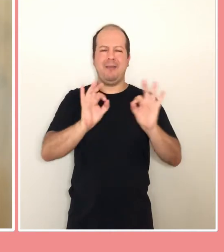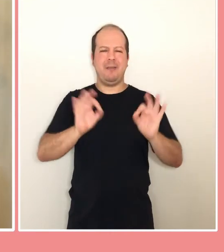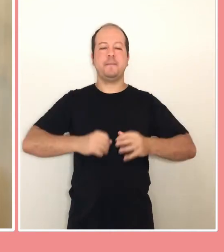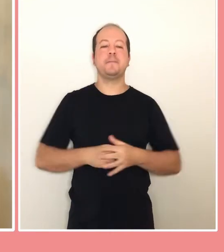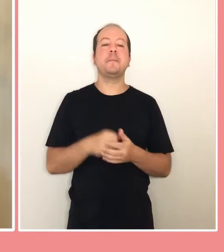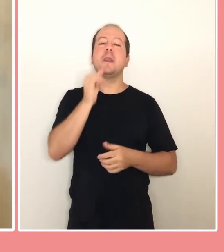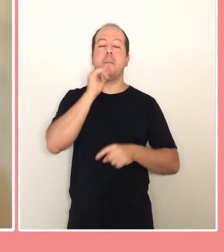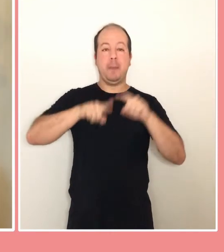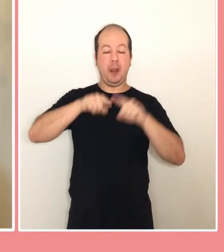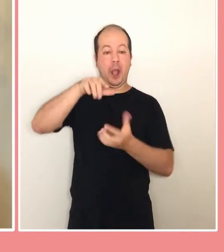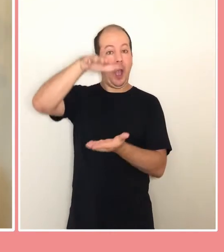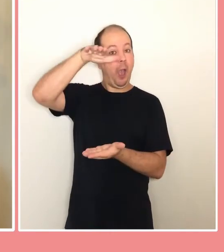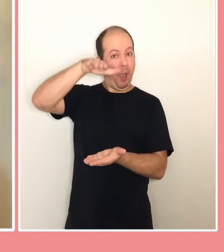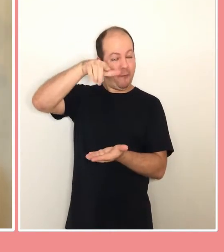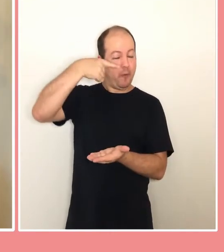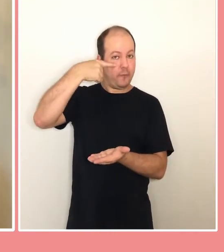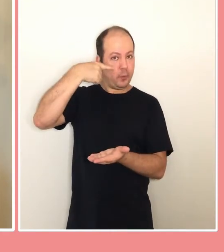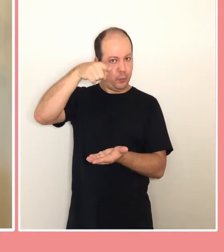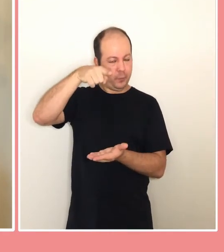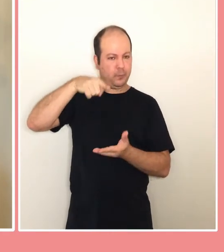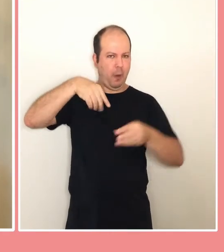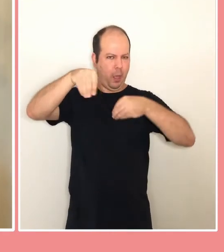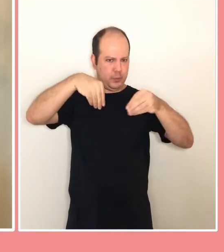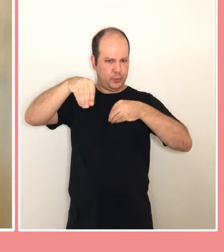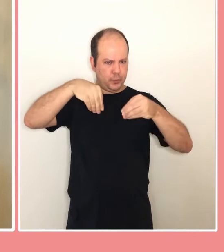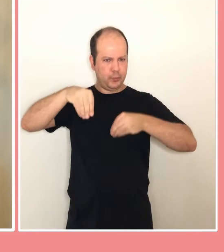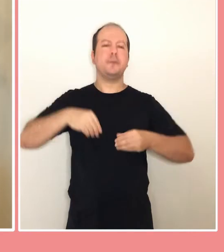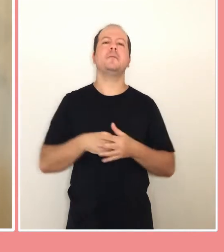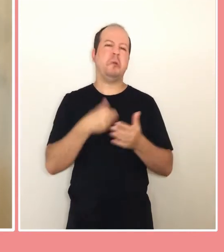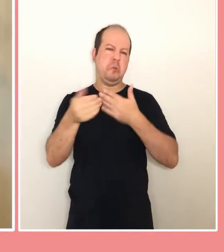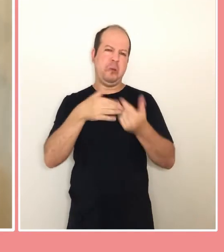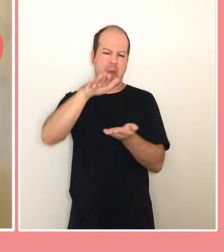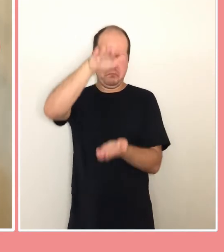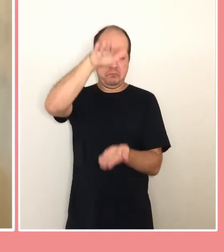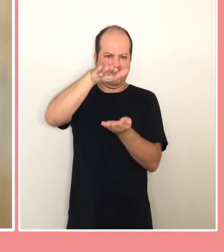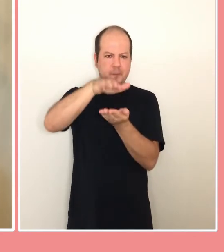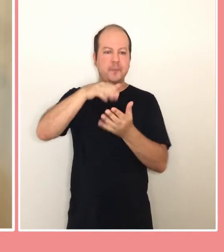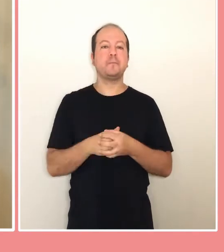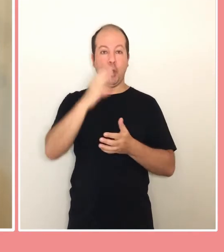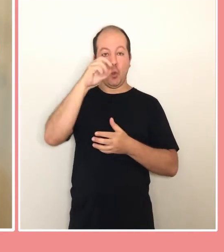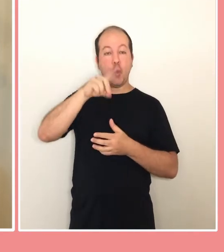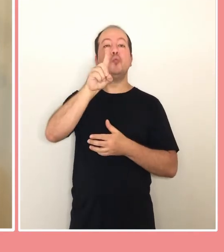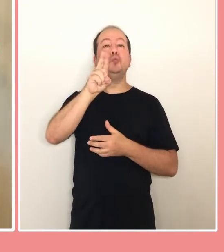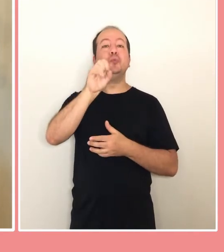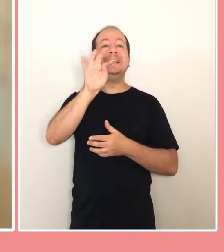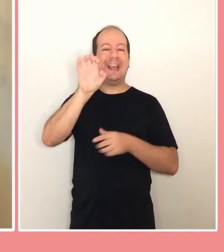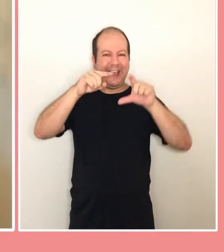os materiais são garrafa PET de todos os tamanhos, pedaço de conduíte,